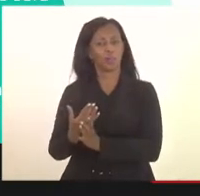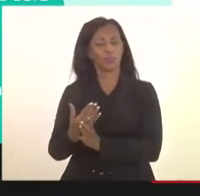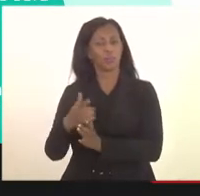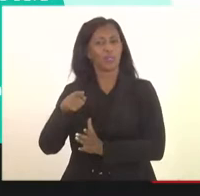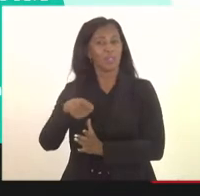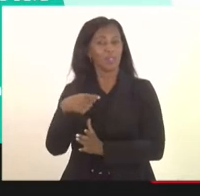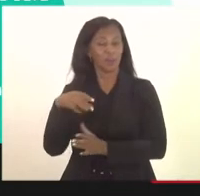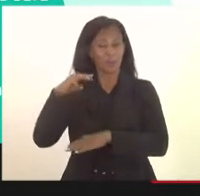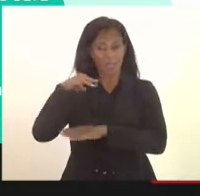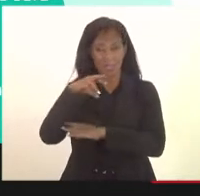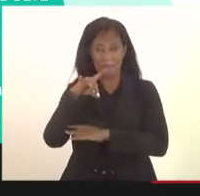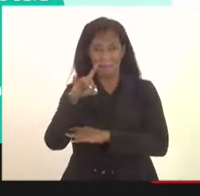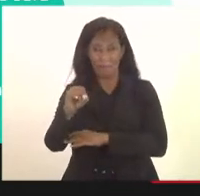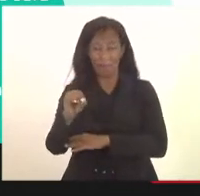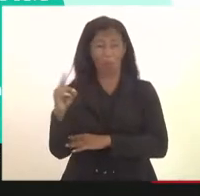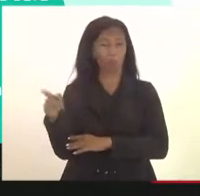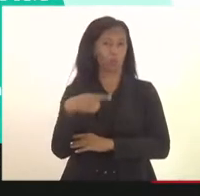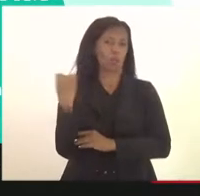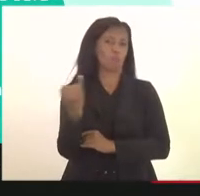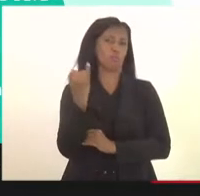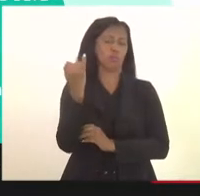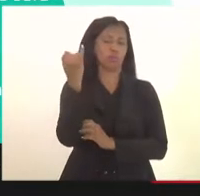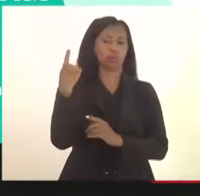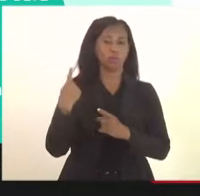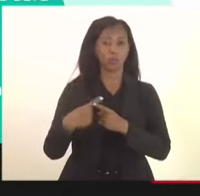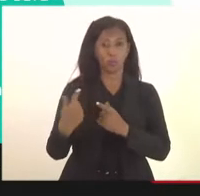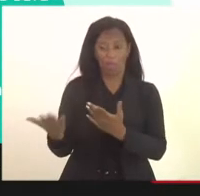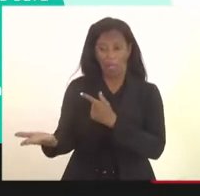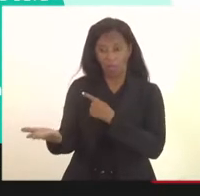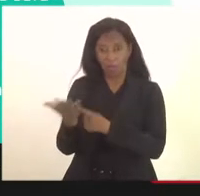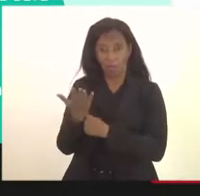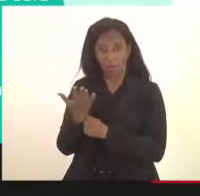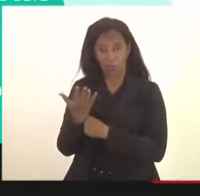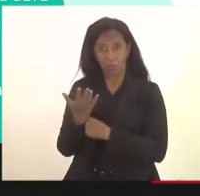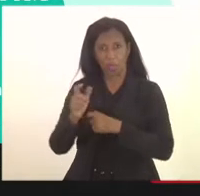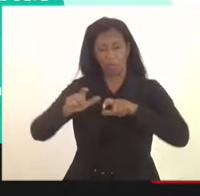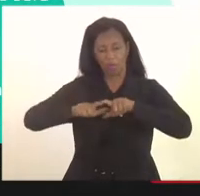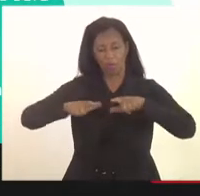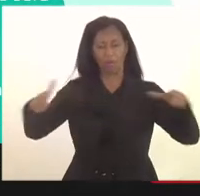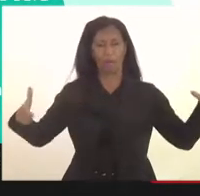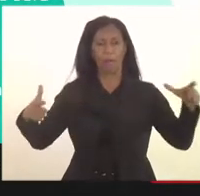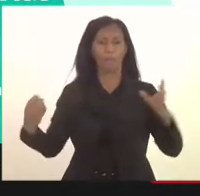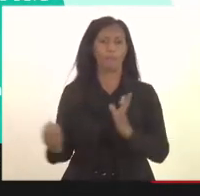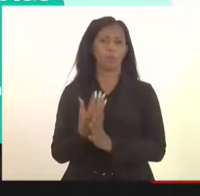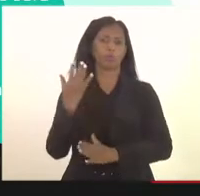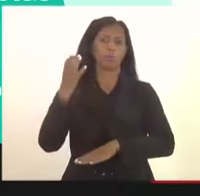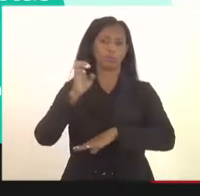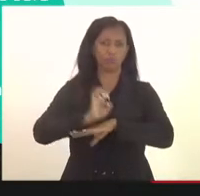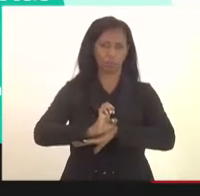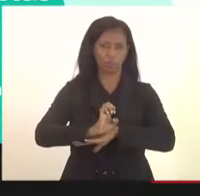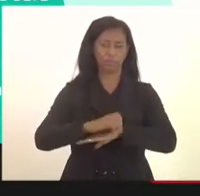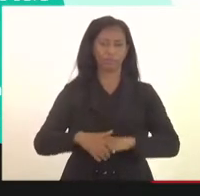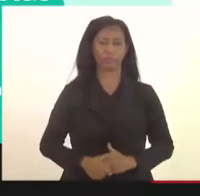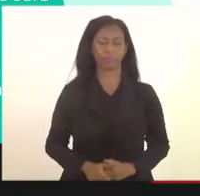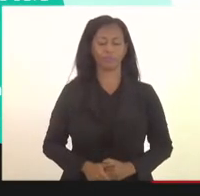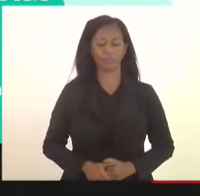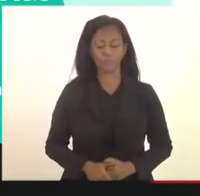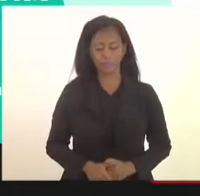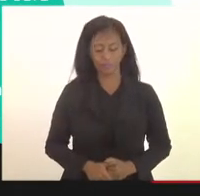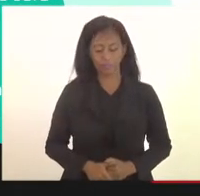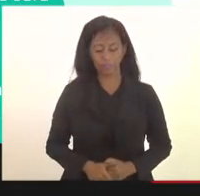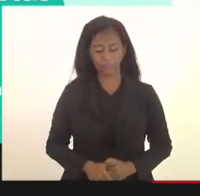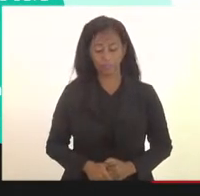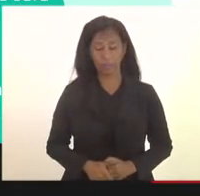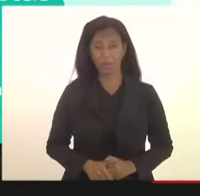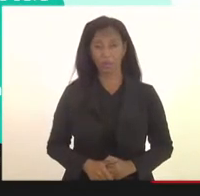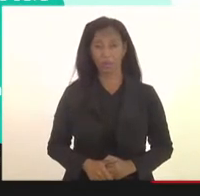espadarte é muito importante, porque ajuda a gente a aumentar a produção no estado, né? Uma coisa importante a mencionar é que